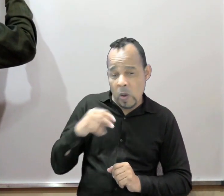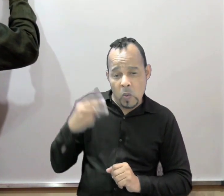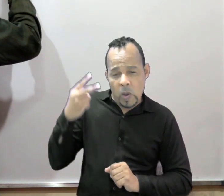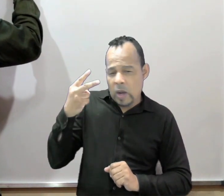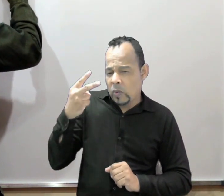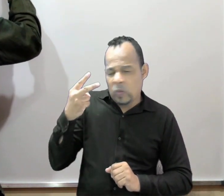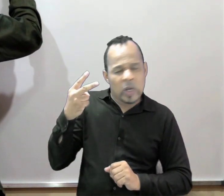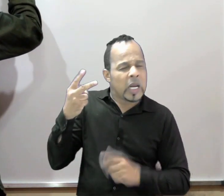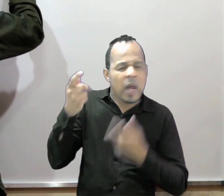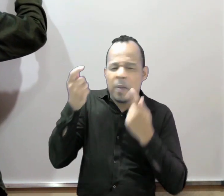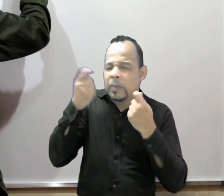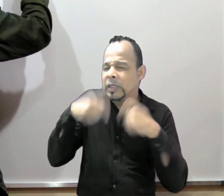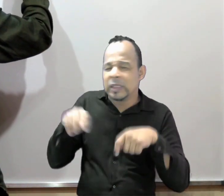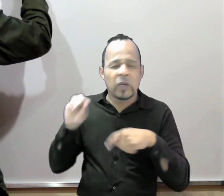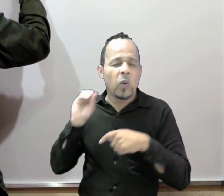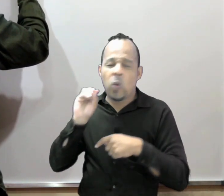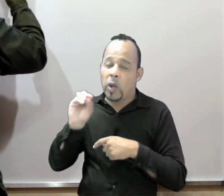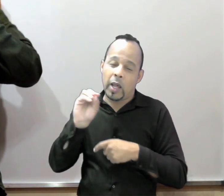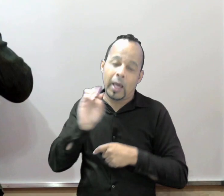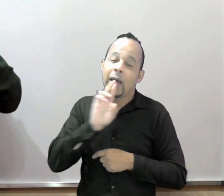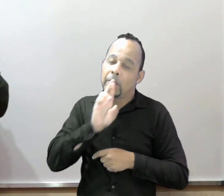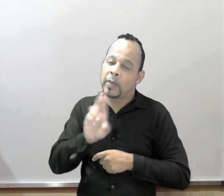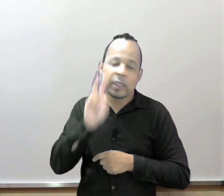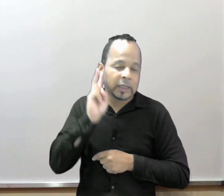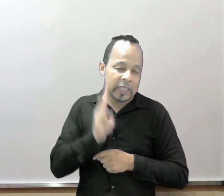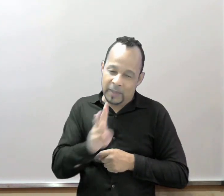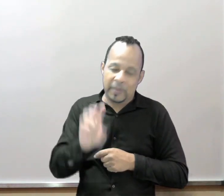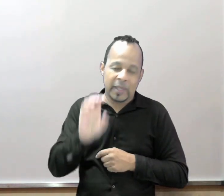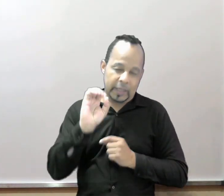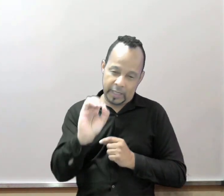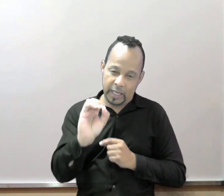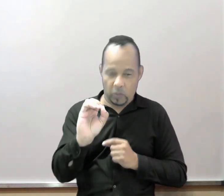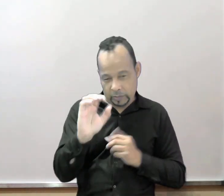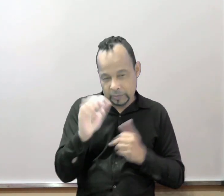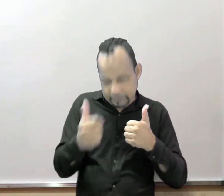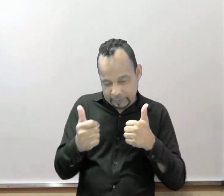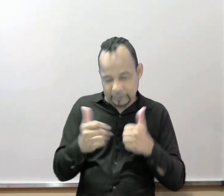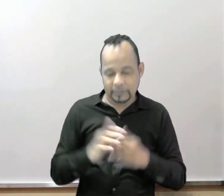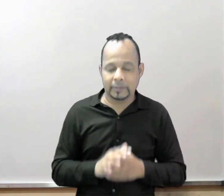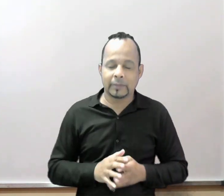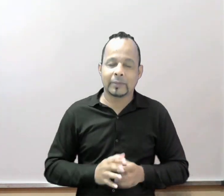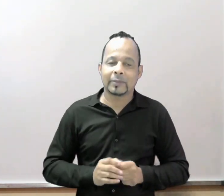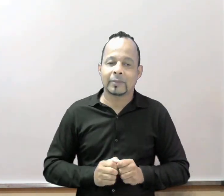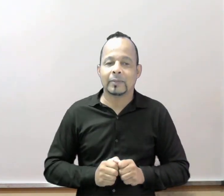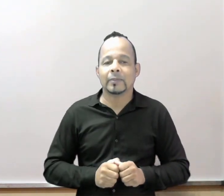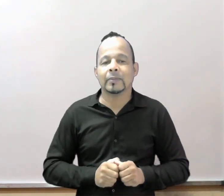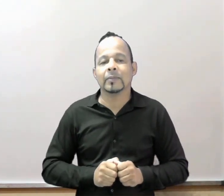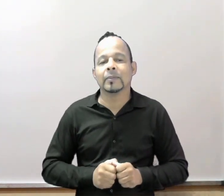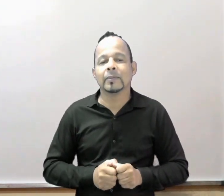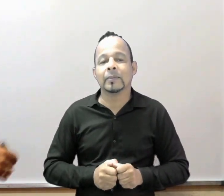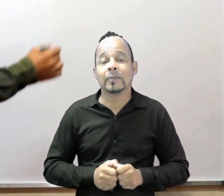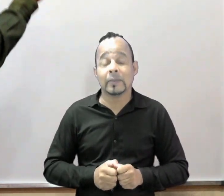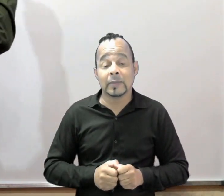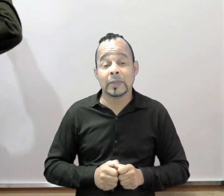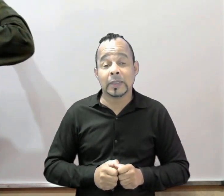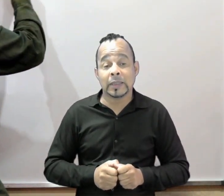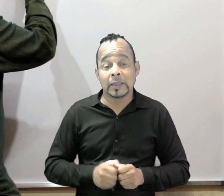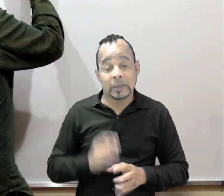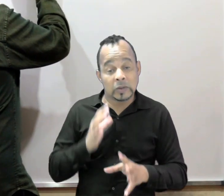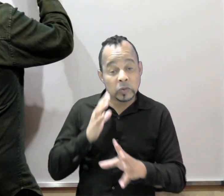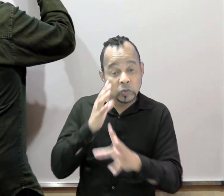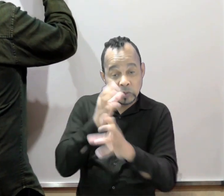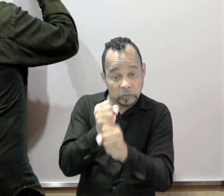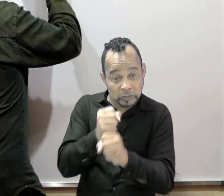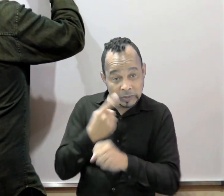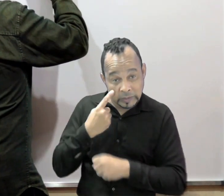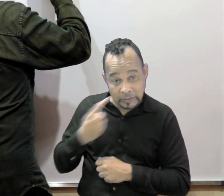E 0 ao quadrado, 0 mesmo. Nem precisava colocar ele aqui, mas vamos colocar essa primeira vez. Bacana?